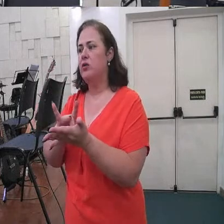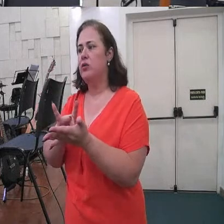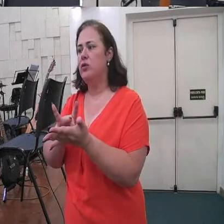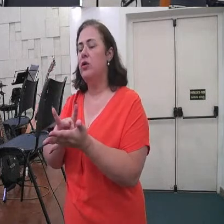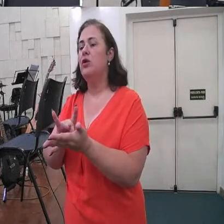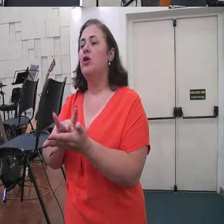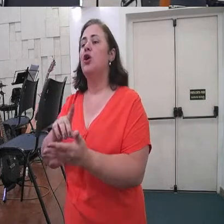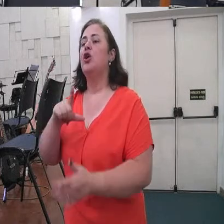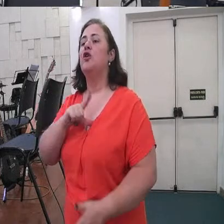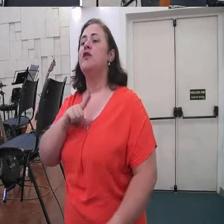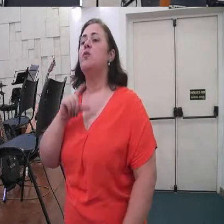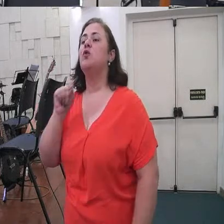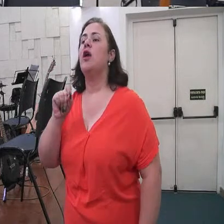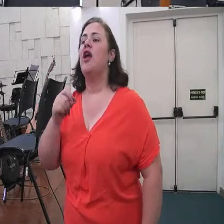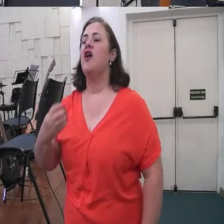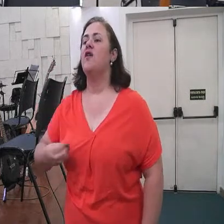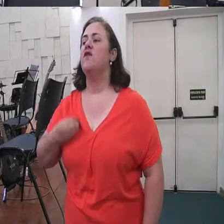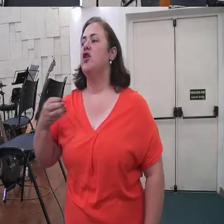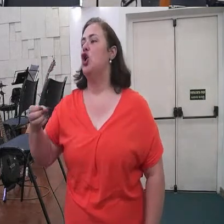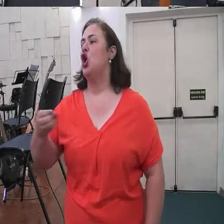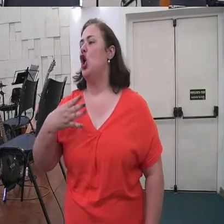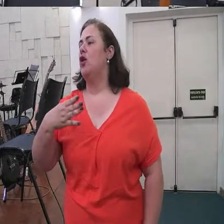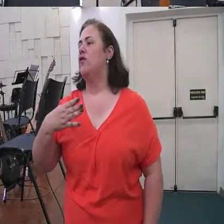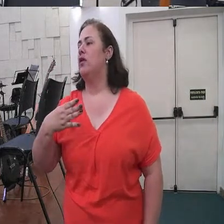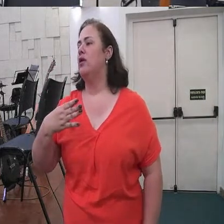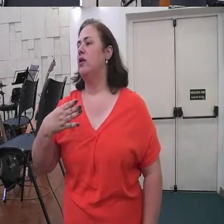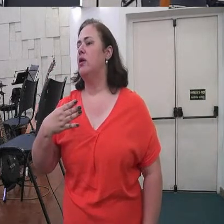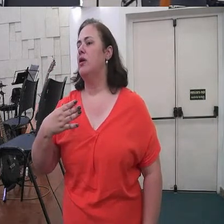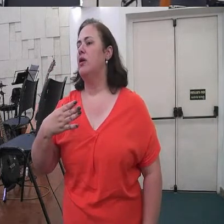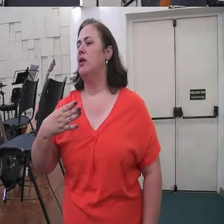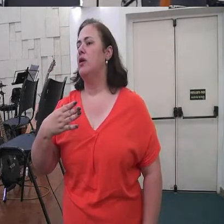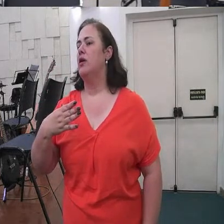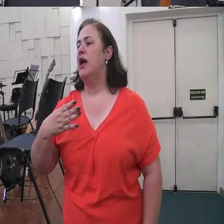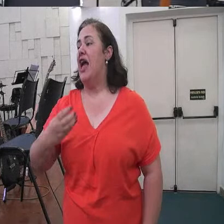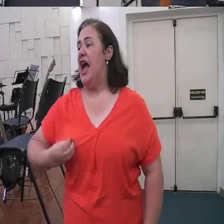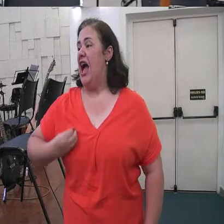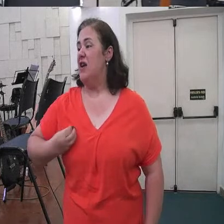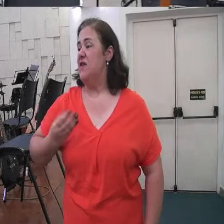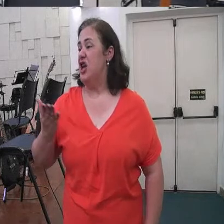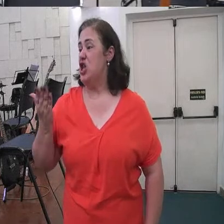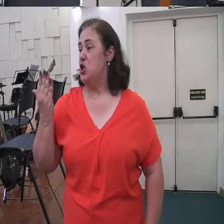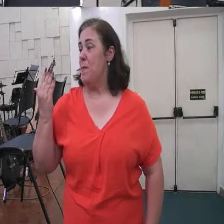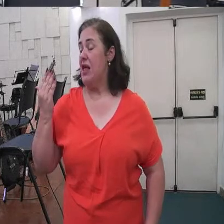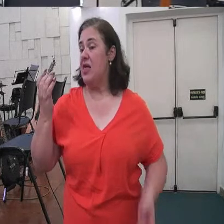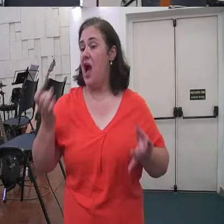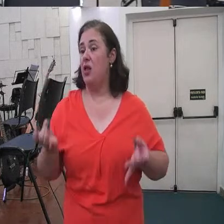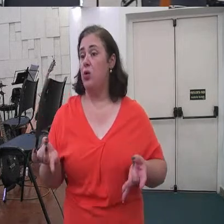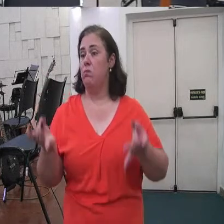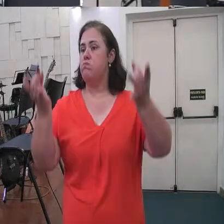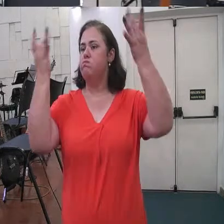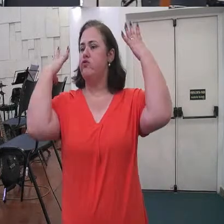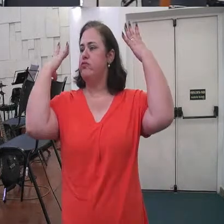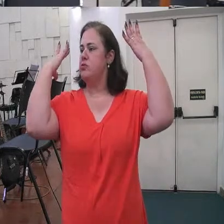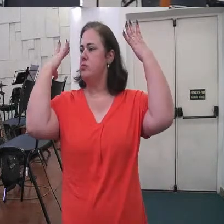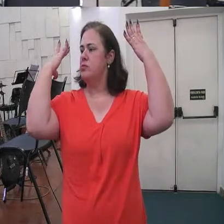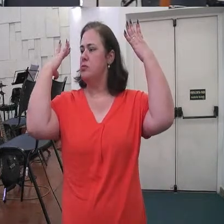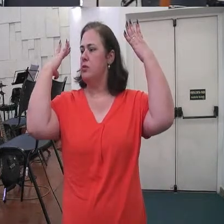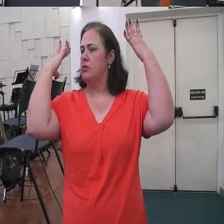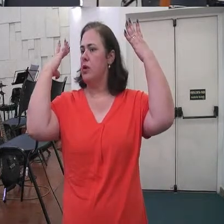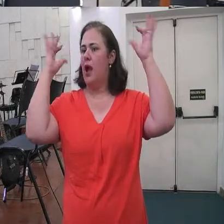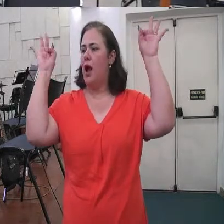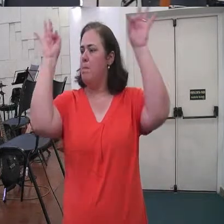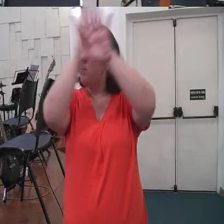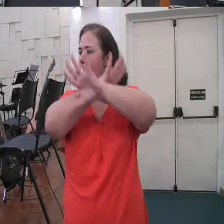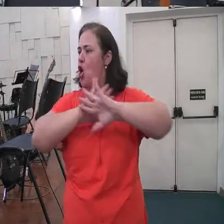coisas velhas passaram. Então, o que nós poderíamos colocar dentro desse arcabouço